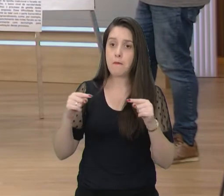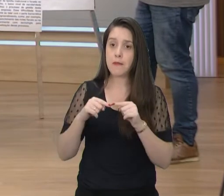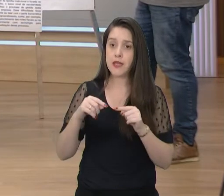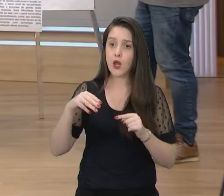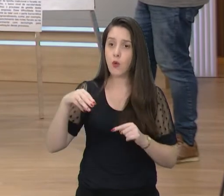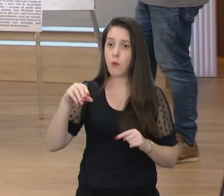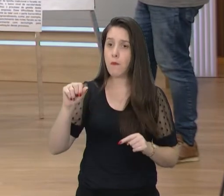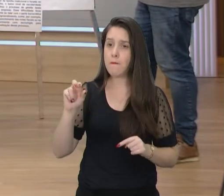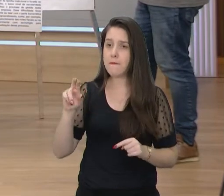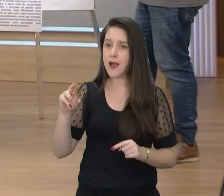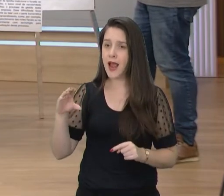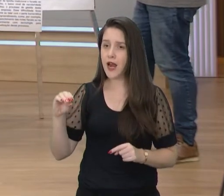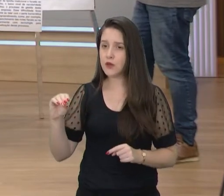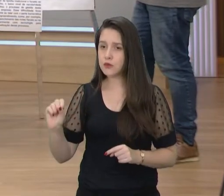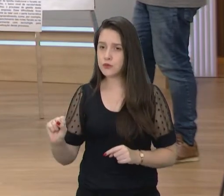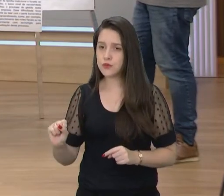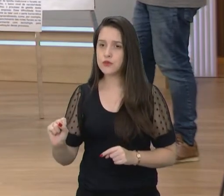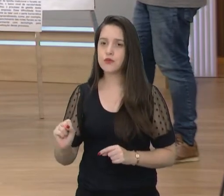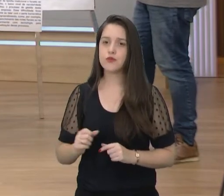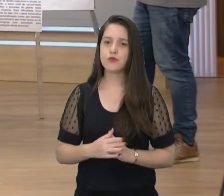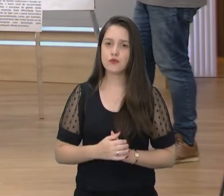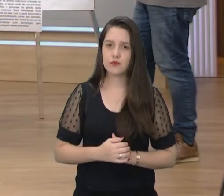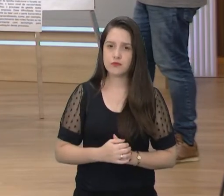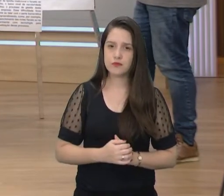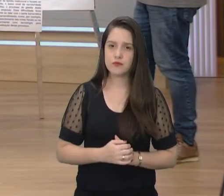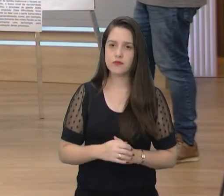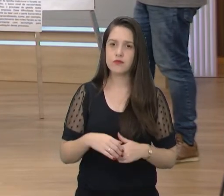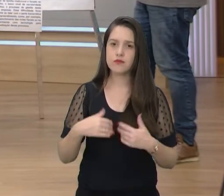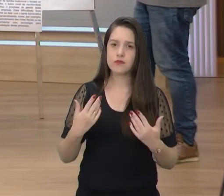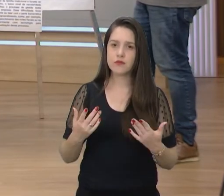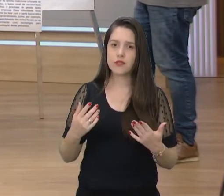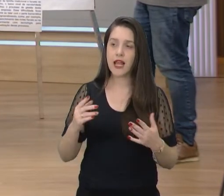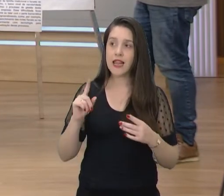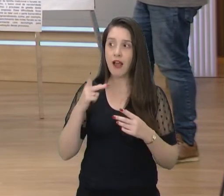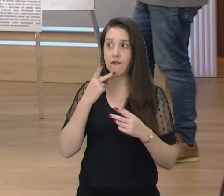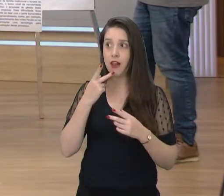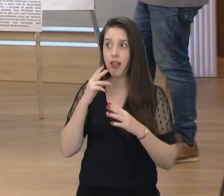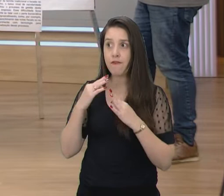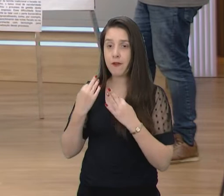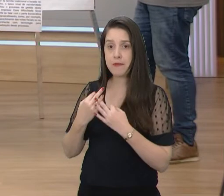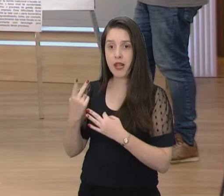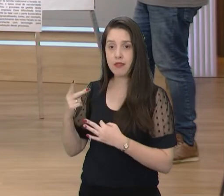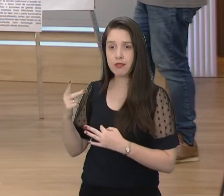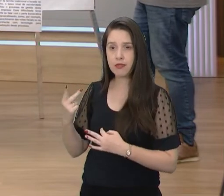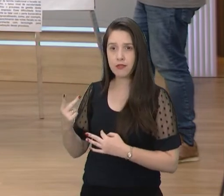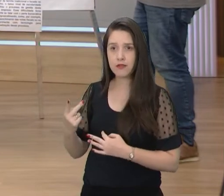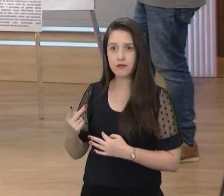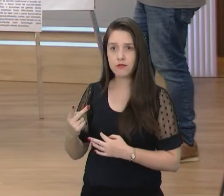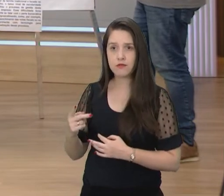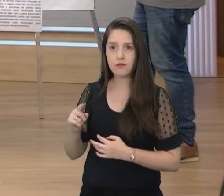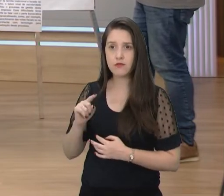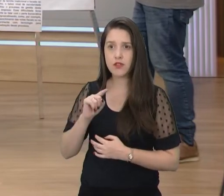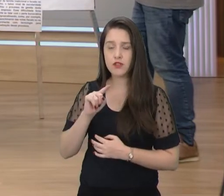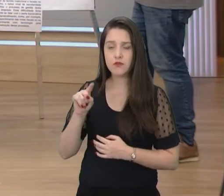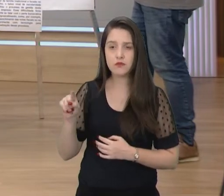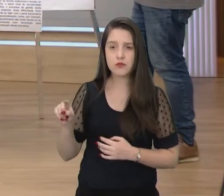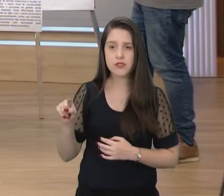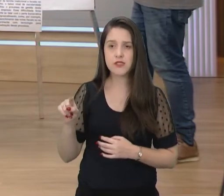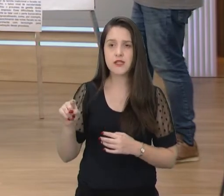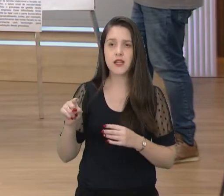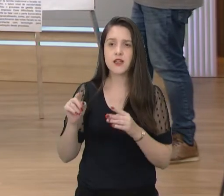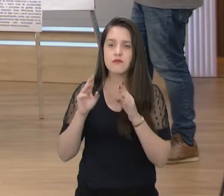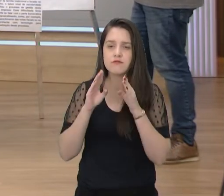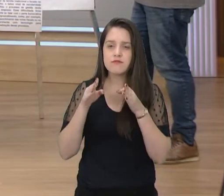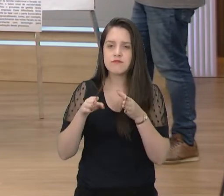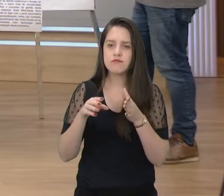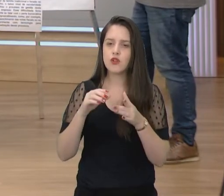do empreendimento dele. É, do Marcos e do empreendimento. Aqui tá falando da família dele. Olha só, por ser de família tradicional e